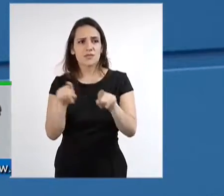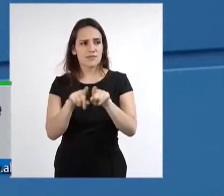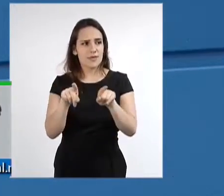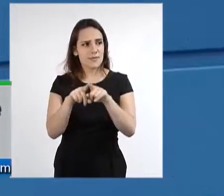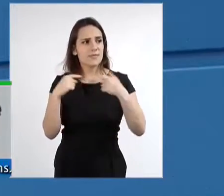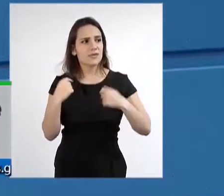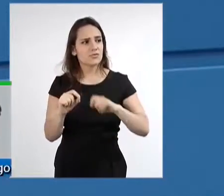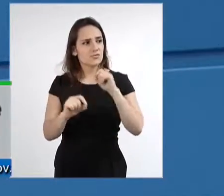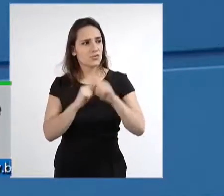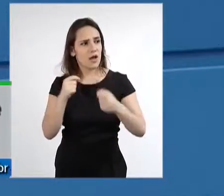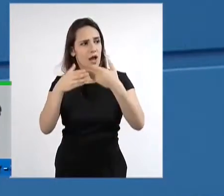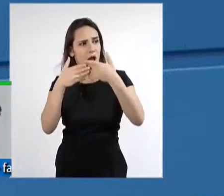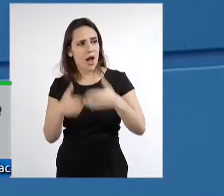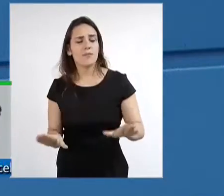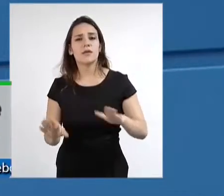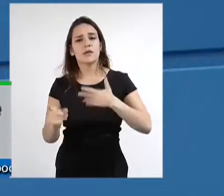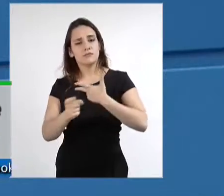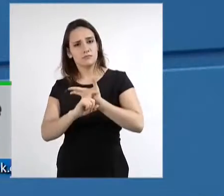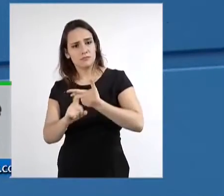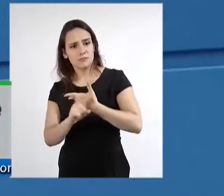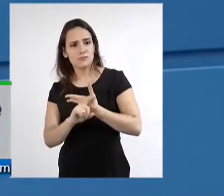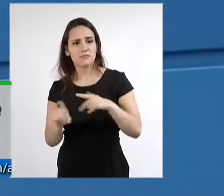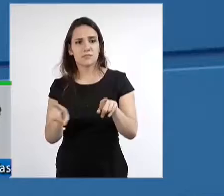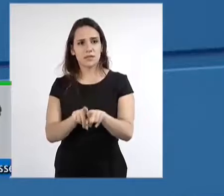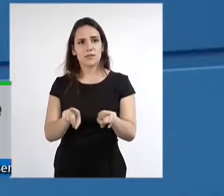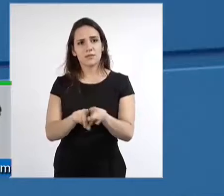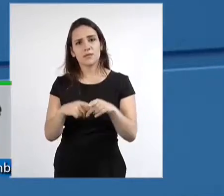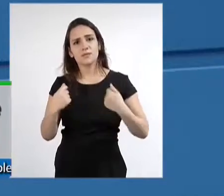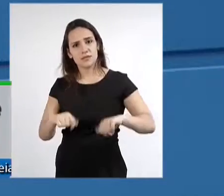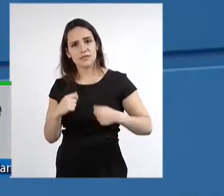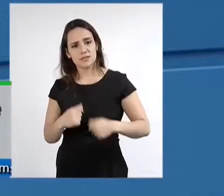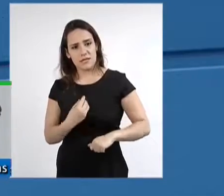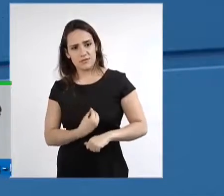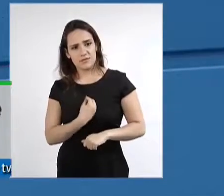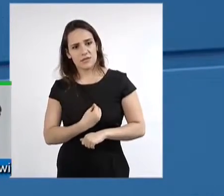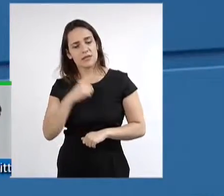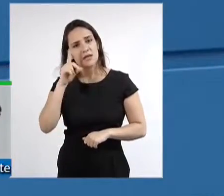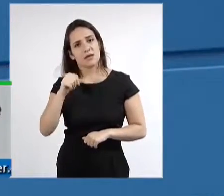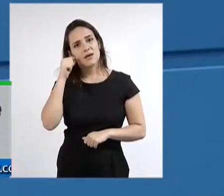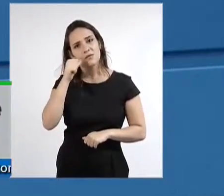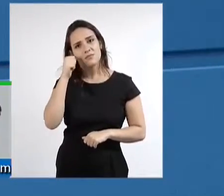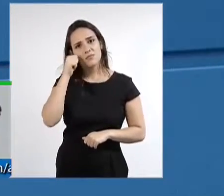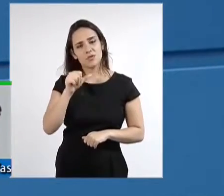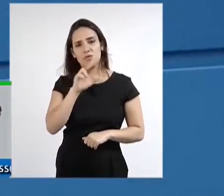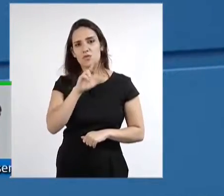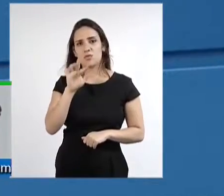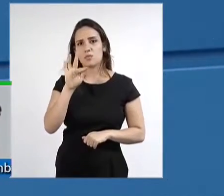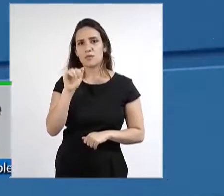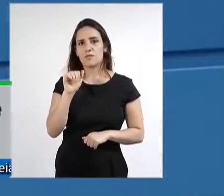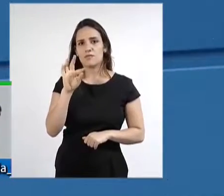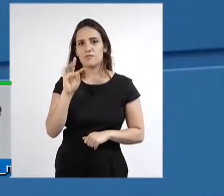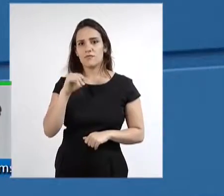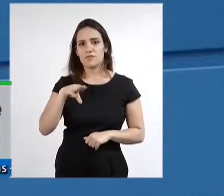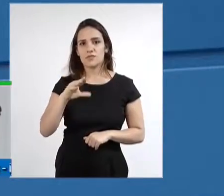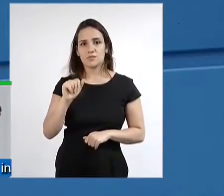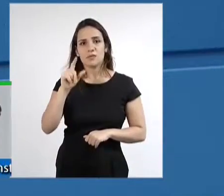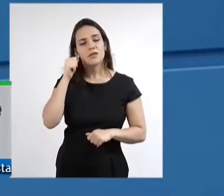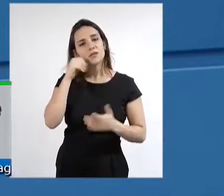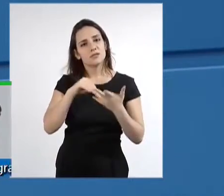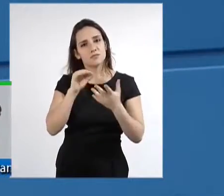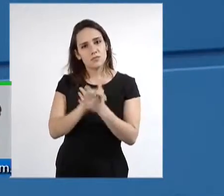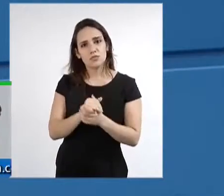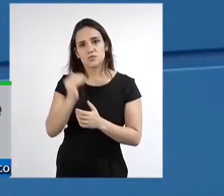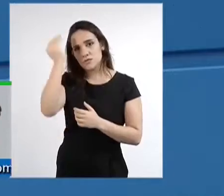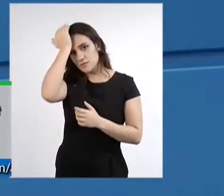o lançamento no Poder Executivo, com a presença da nossa primeira-dama, Dona Fátima, com a presença da mãe do